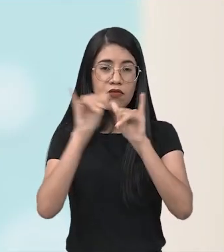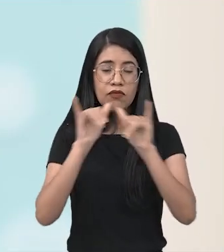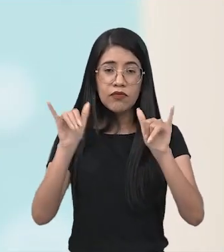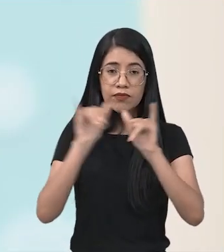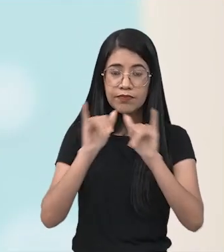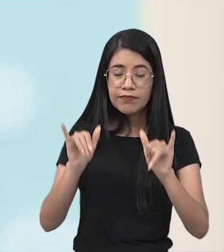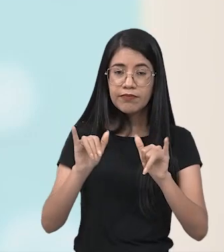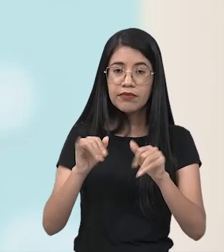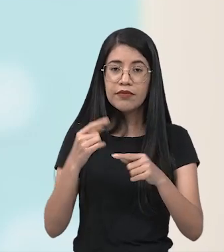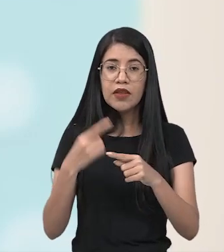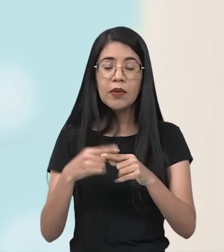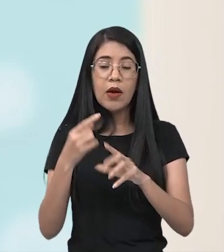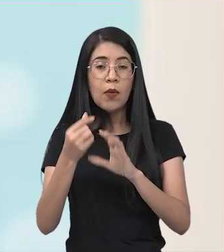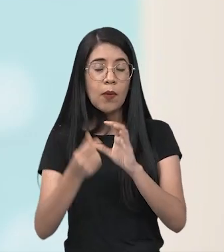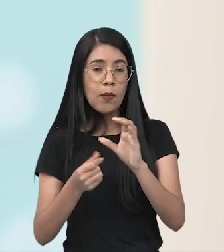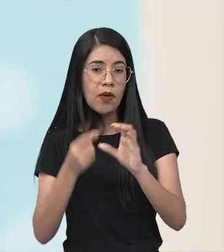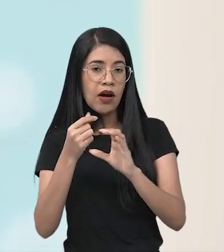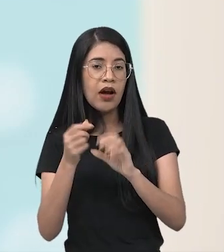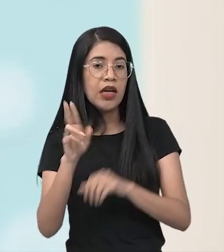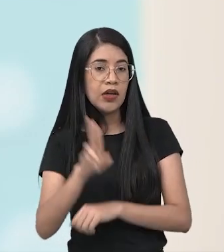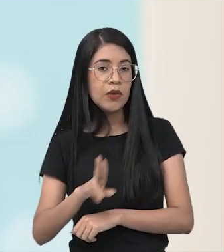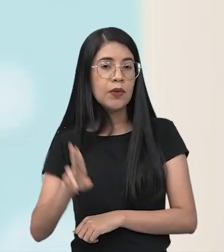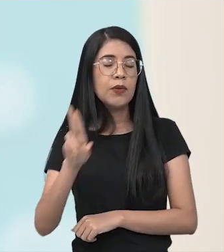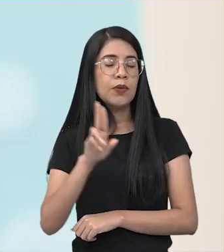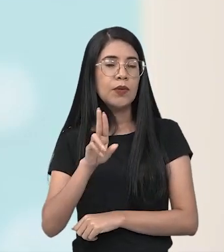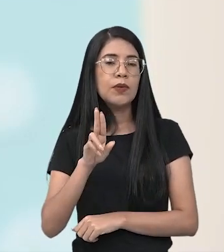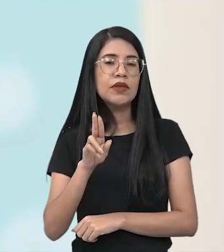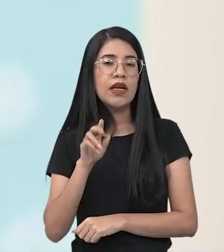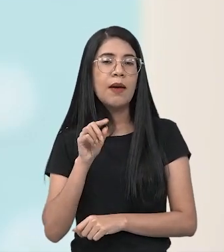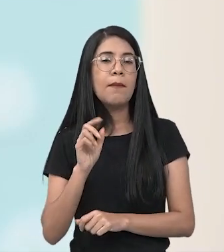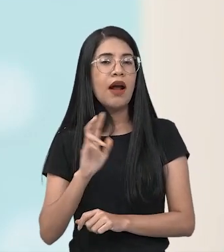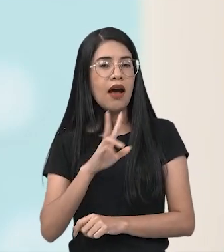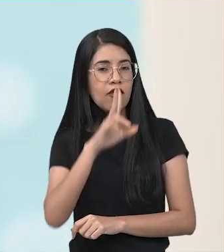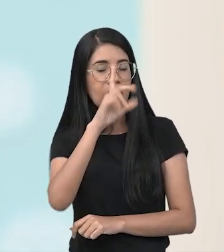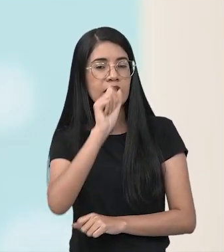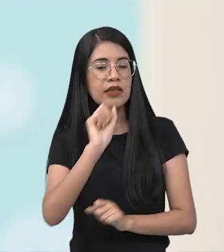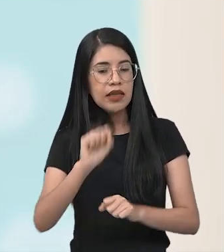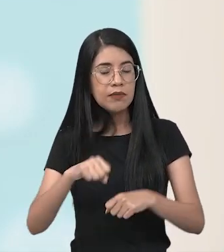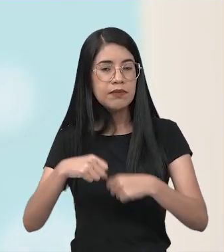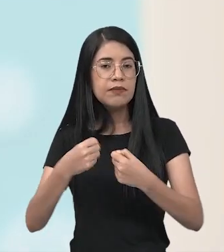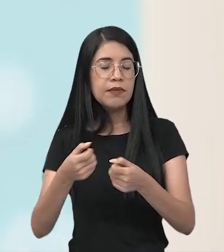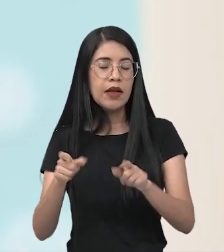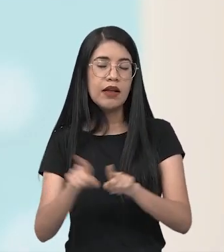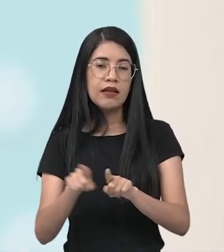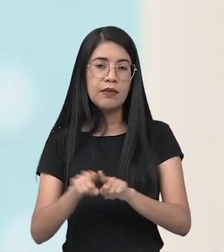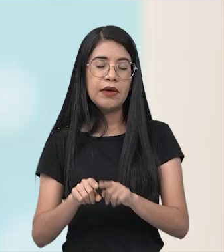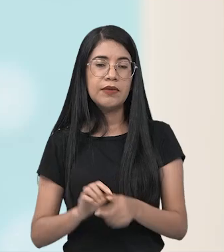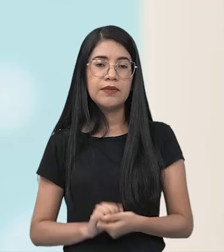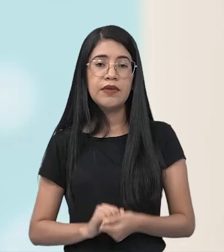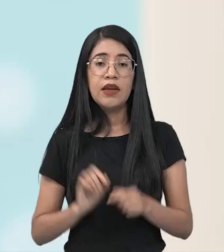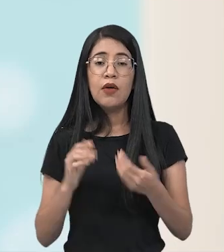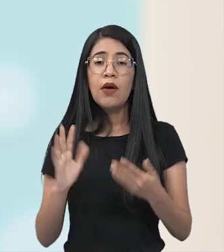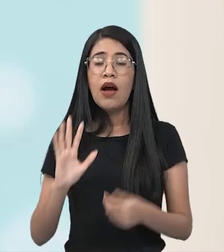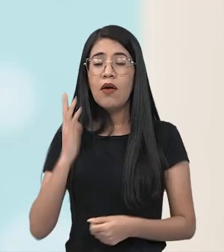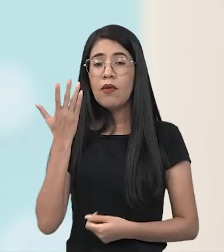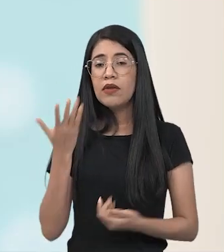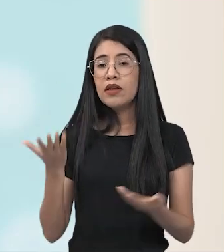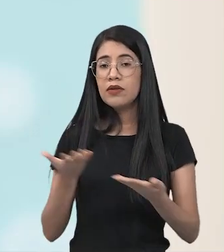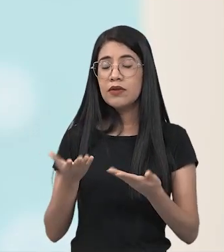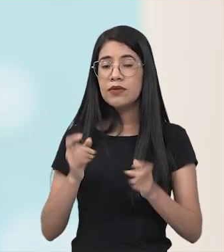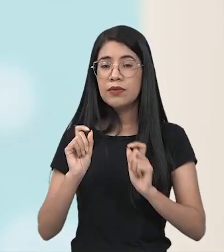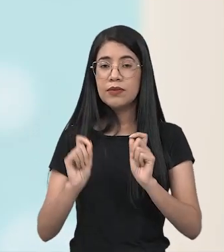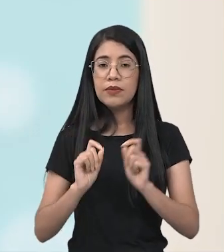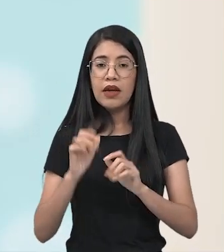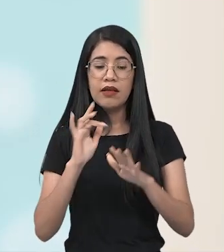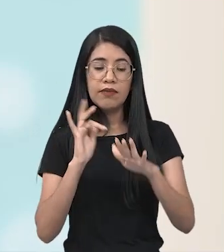o capitalismo ele utiliza dessas propagandas para o seu fortalecimento. O que está acontecendo hoje em dia no mundo das redes